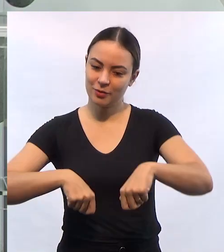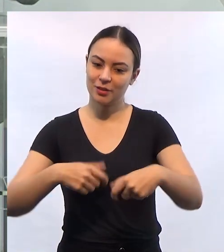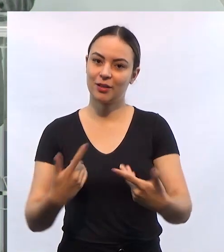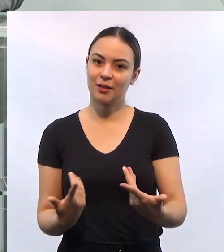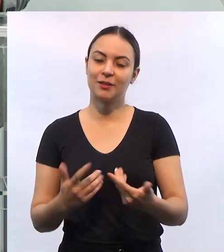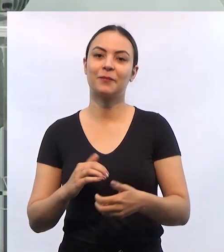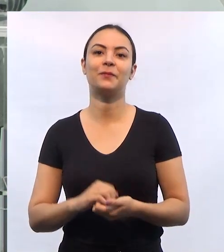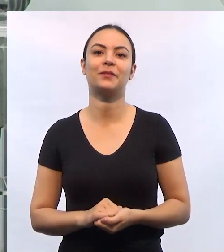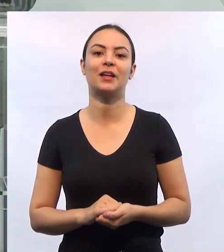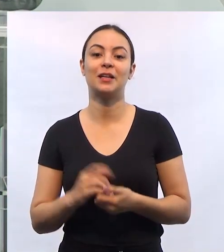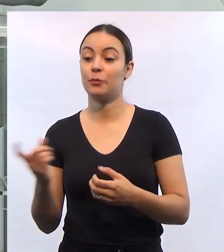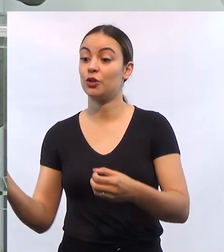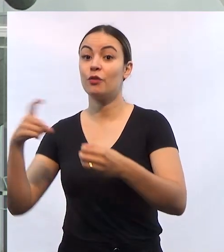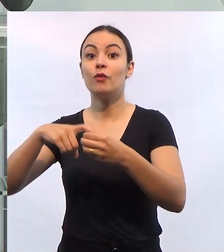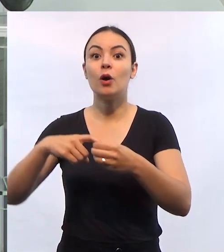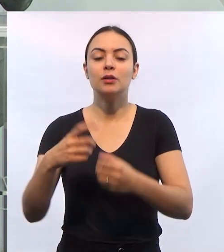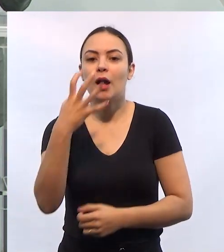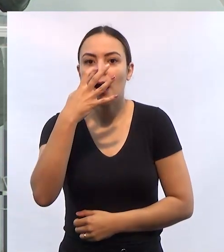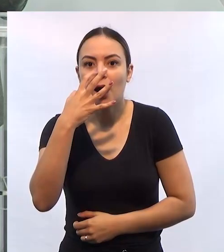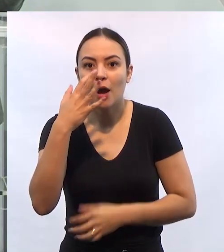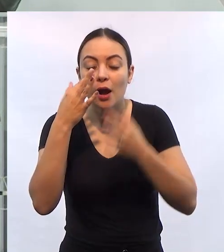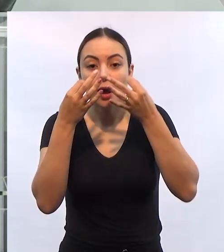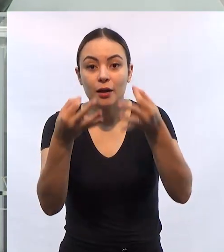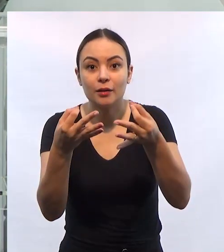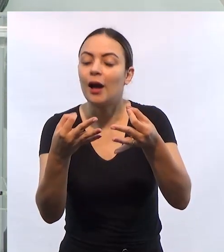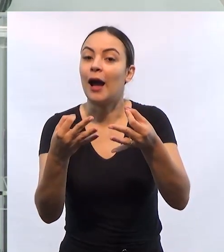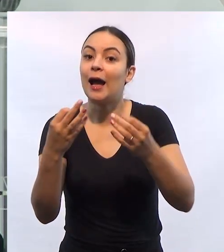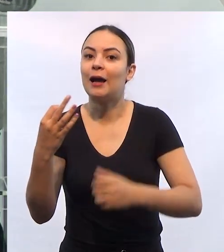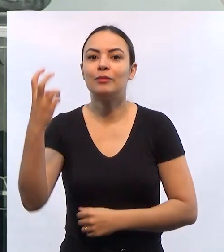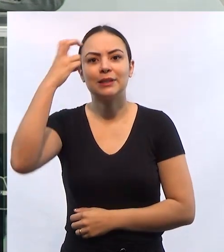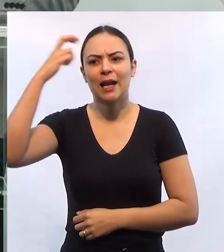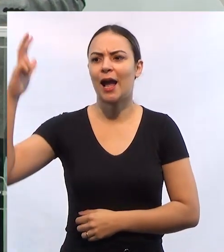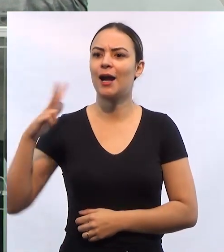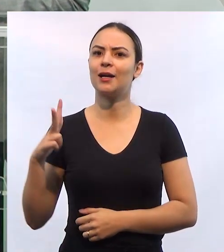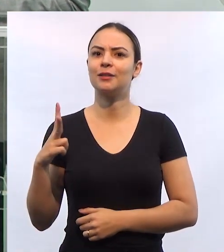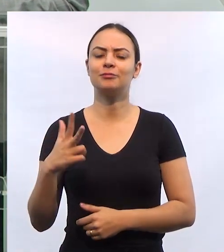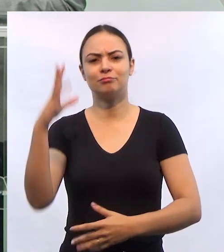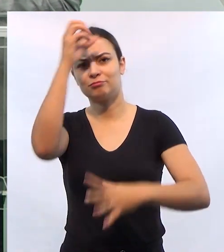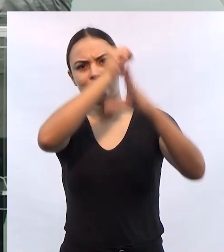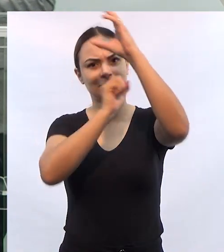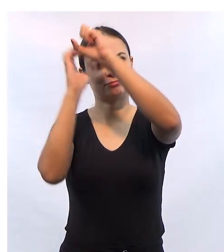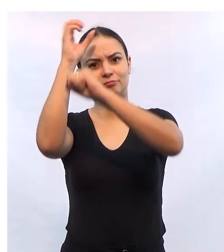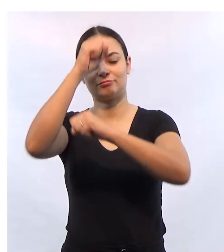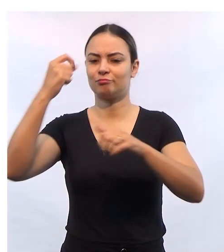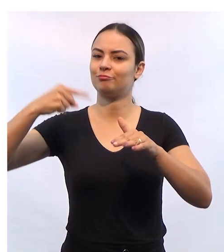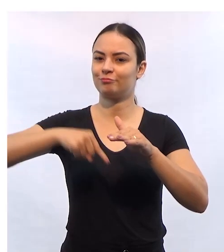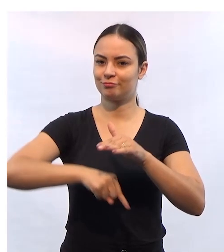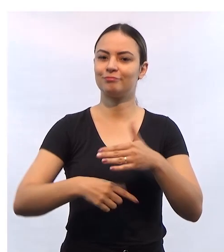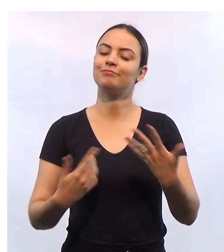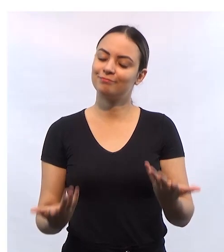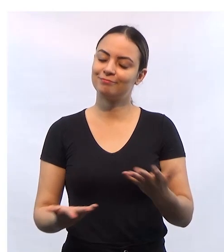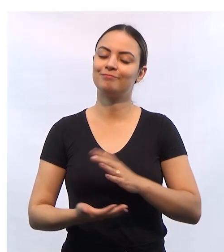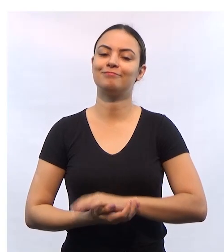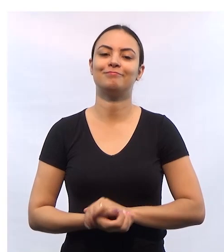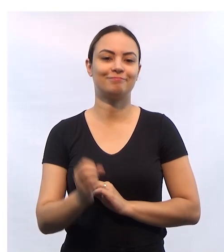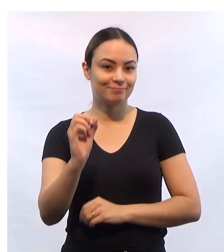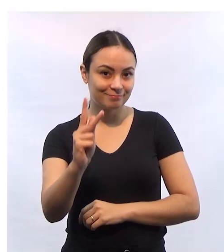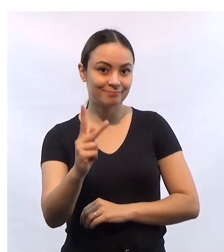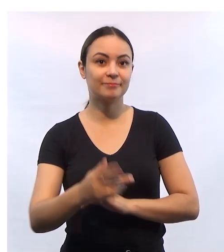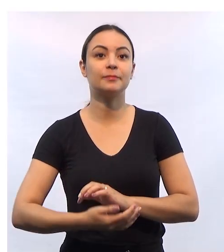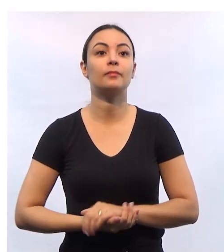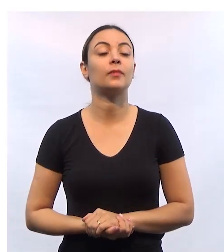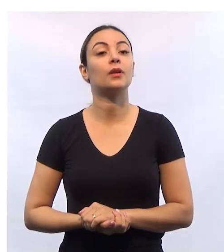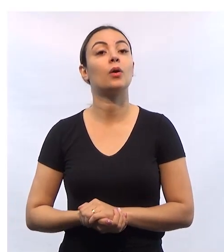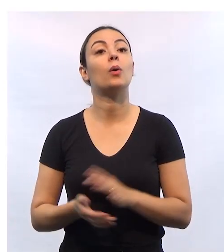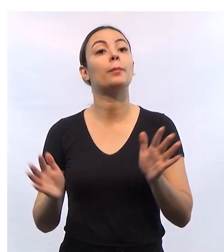não. E volta para a aula aí, que eu tenho certeza que você vai voltar mais esperto do que nunca, tá bom? Vamos continuar aqui, ó. E por fim, então,